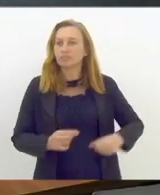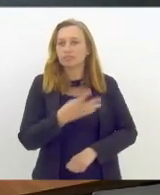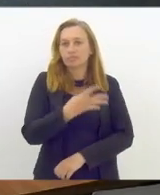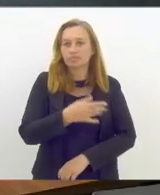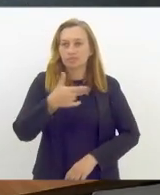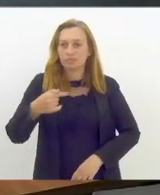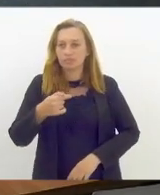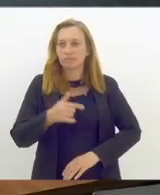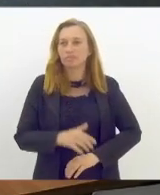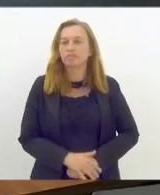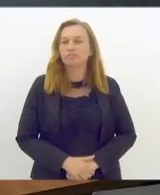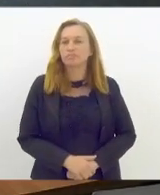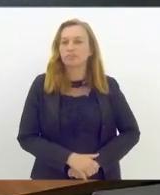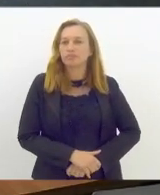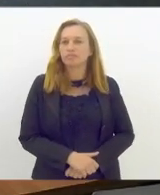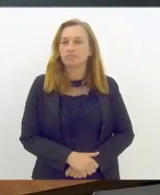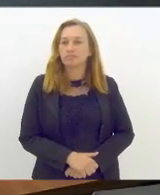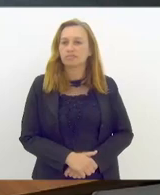dia...